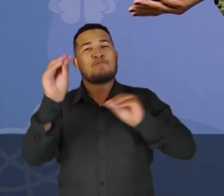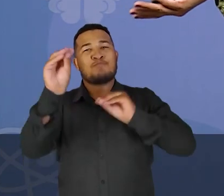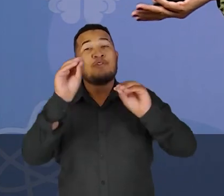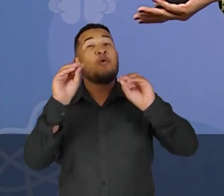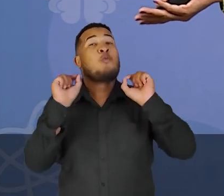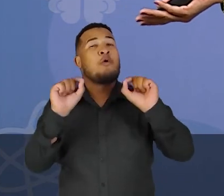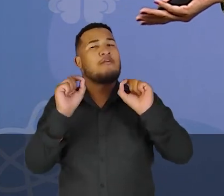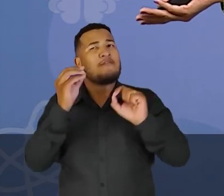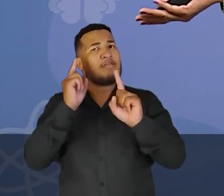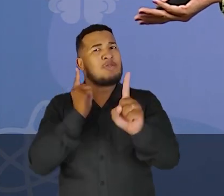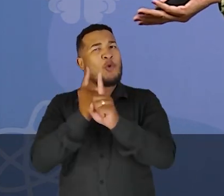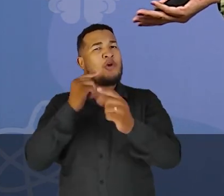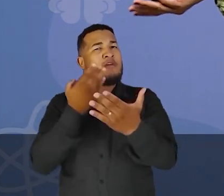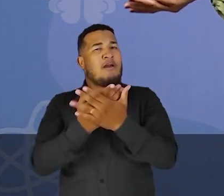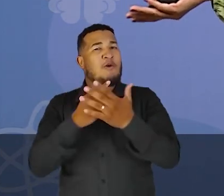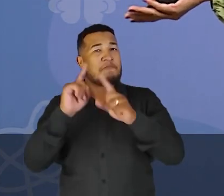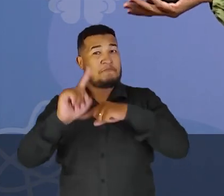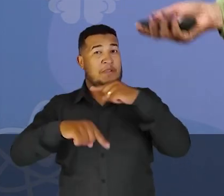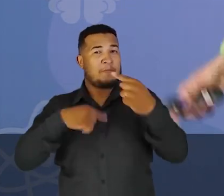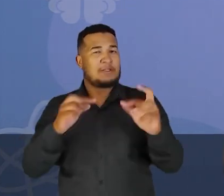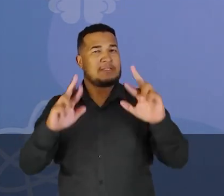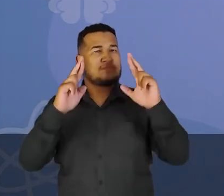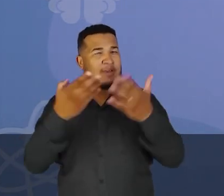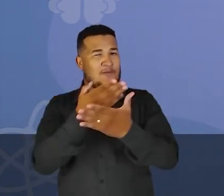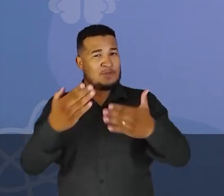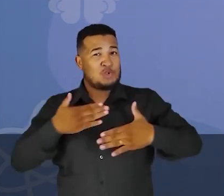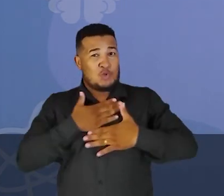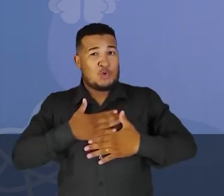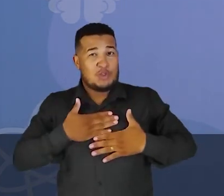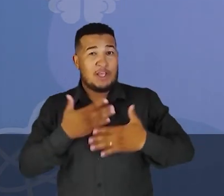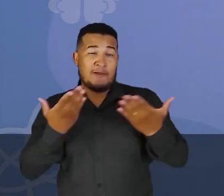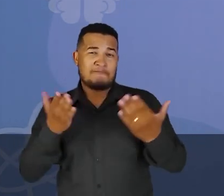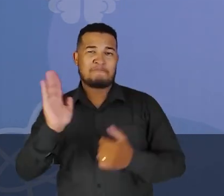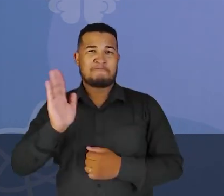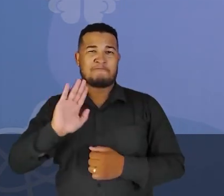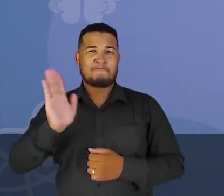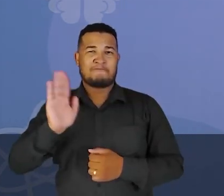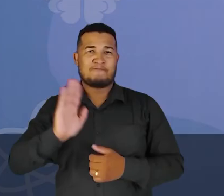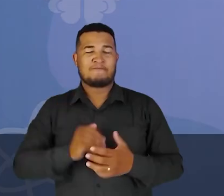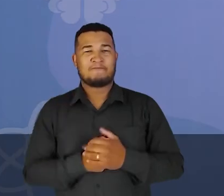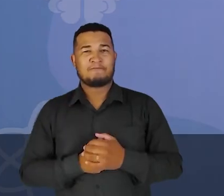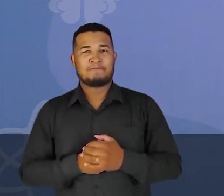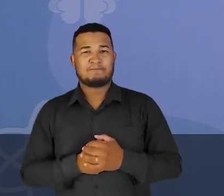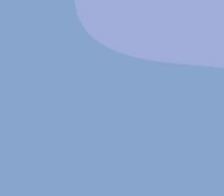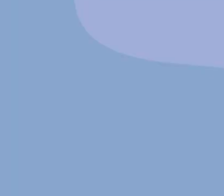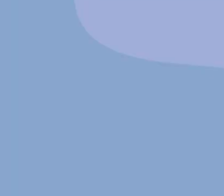vejo vocês na próxima aula, espero que tenham gostado. Tchau!